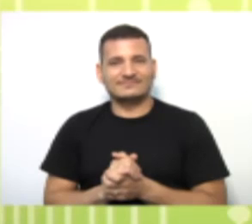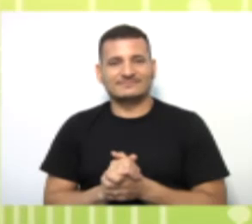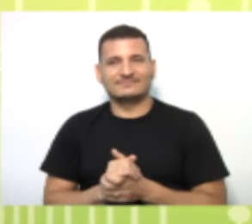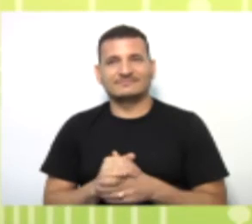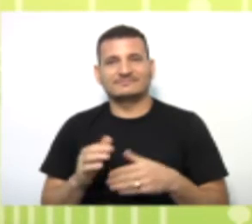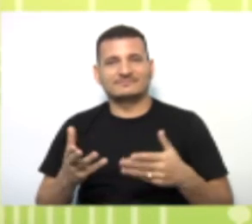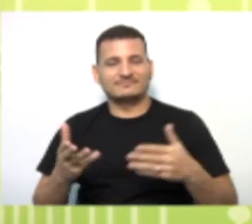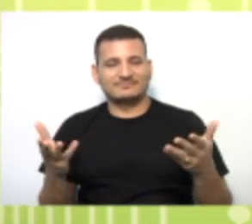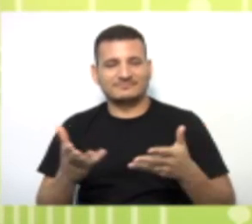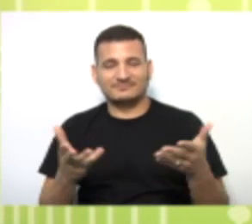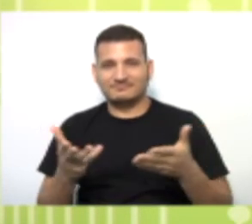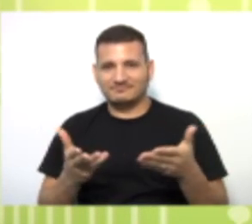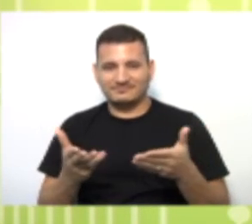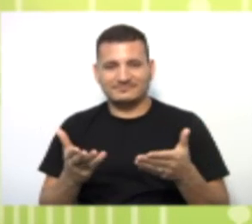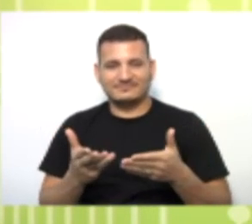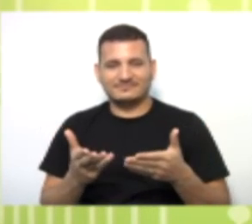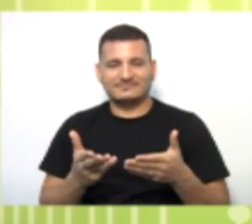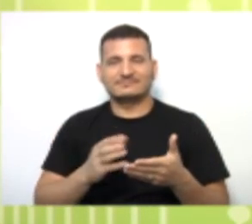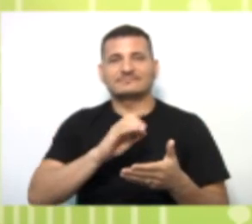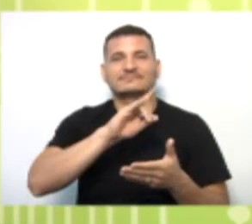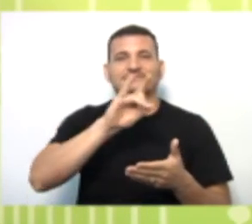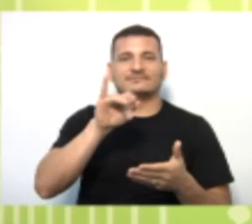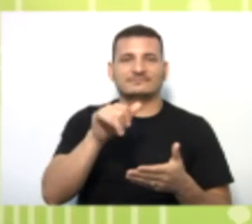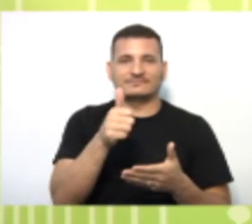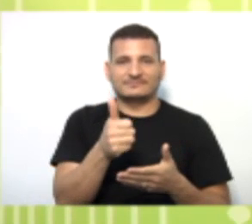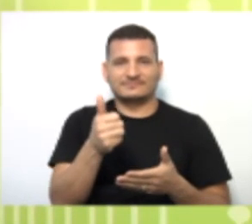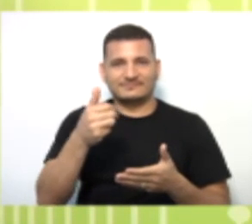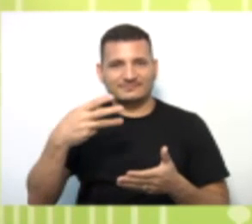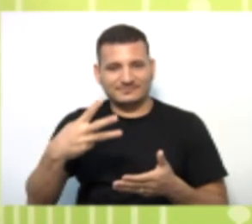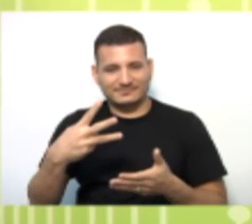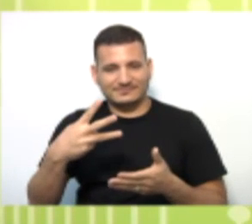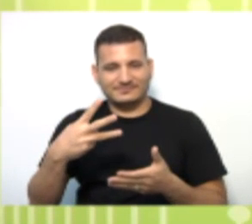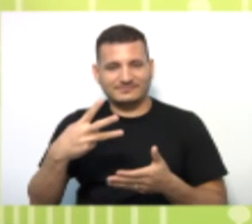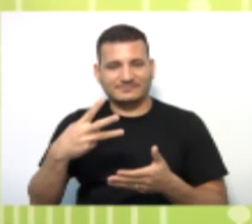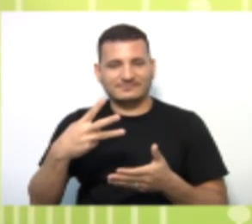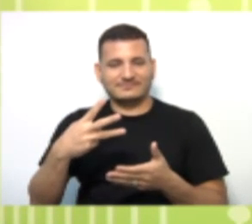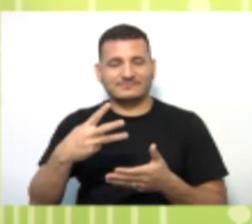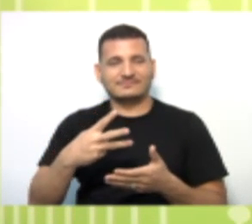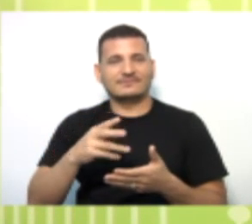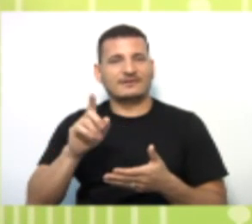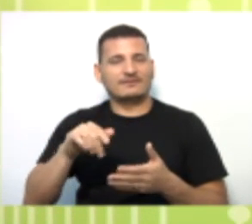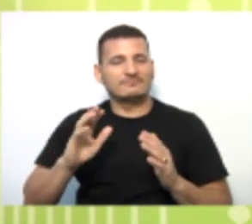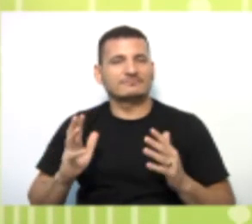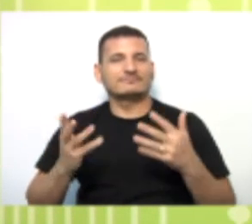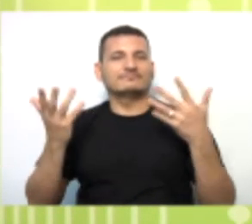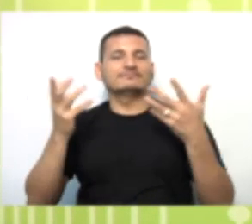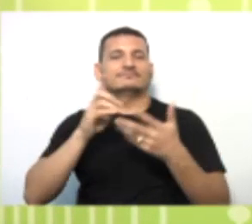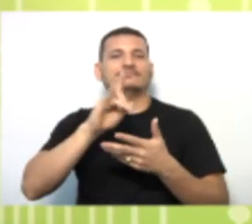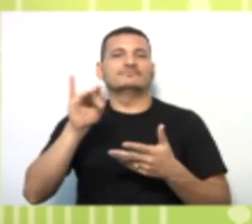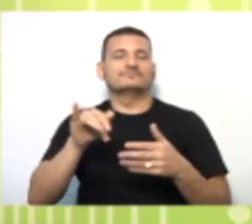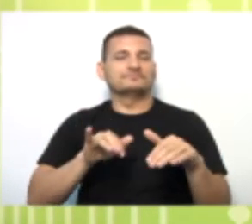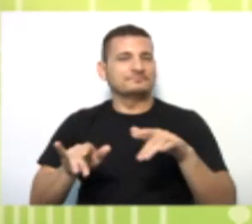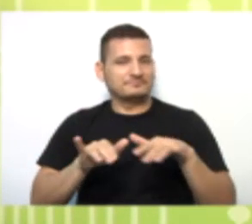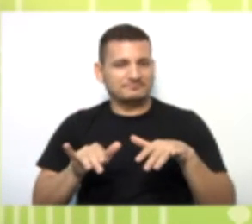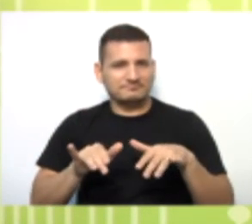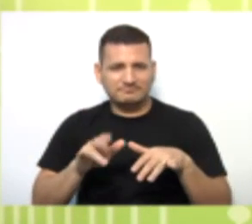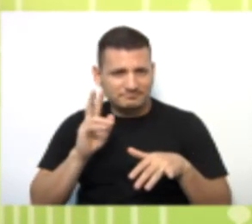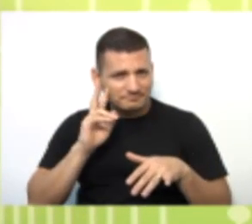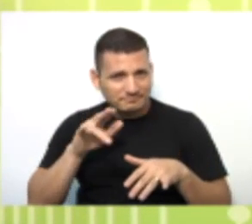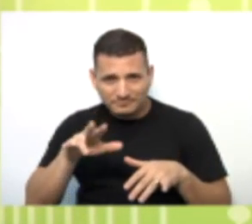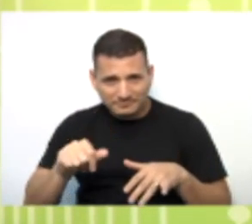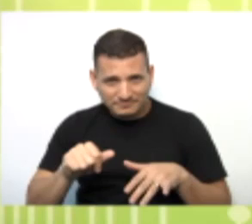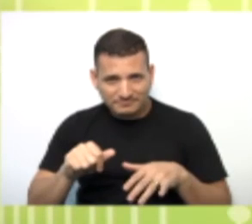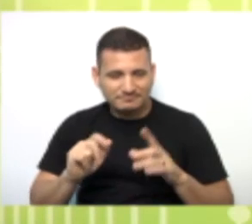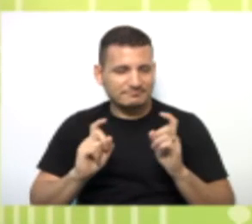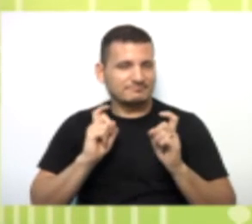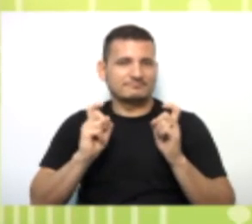hoje, especialmente hoje, dia 13, a gente comemora o Dia do Programador. Nunca ouviu falar disso? Não se preocupe,